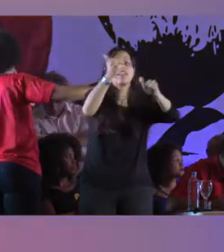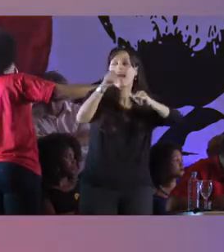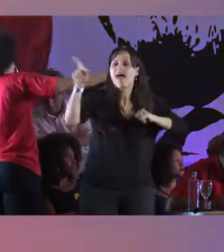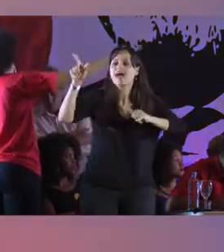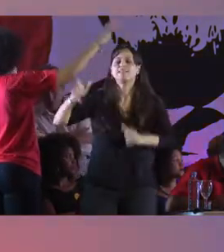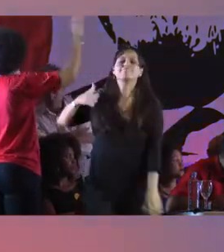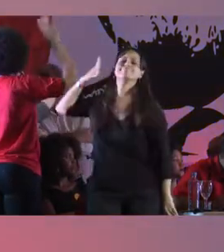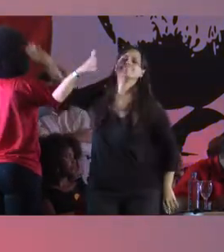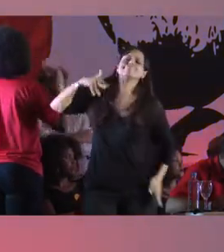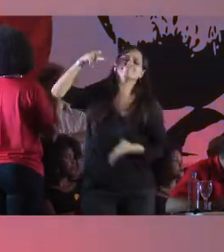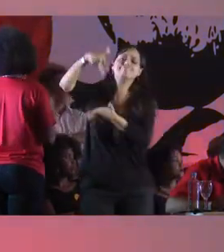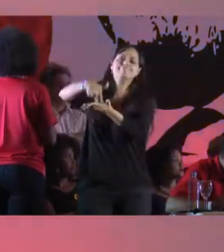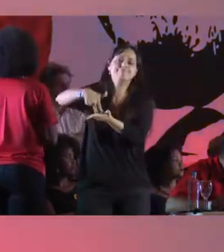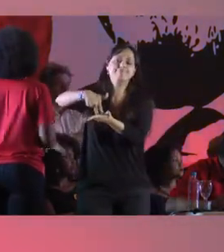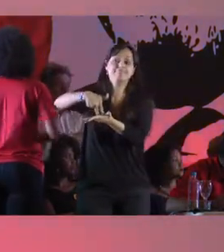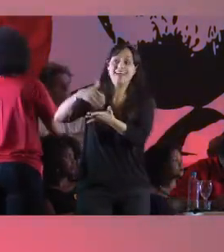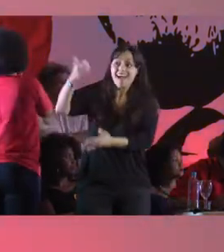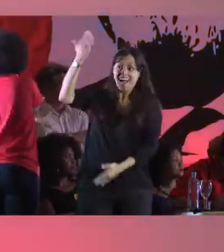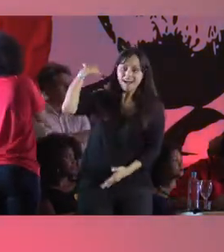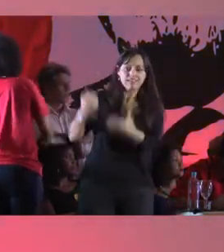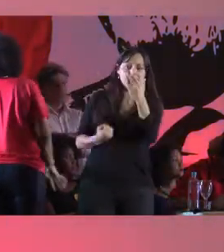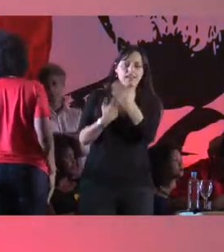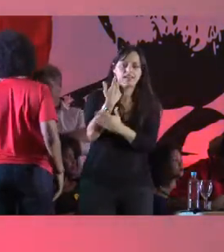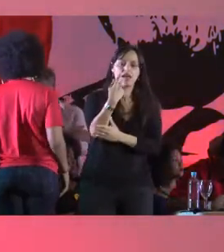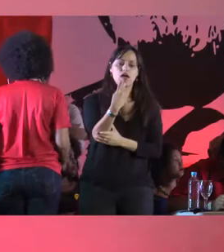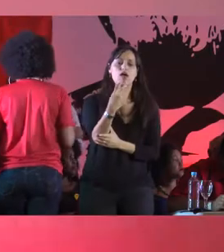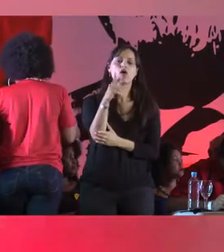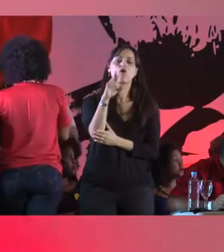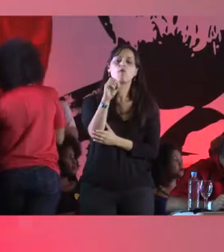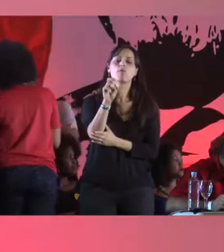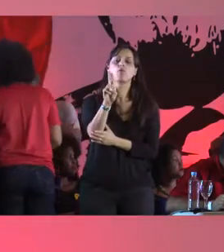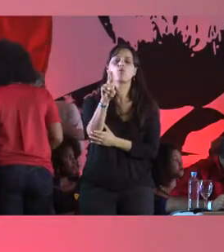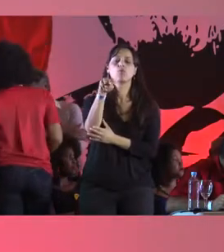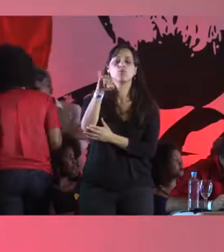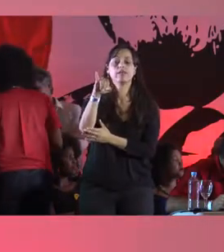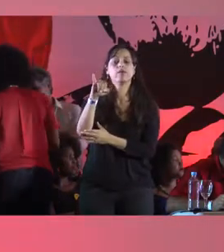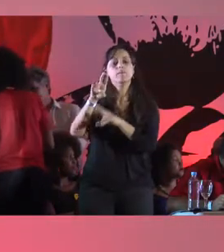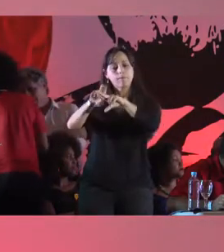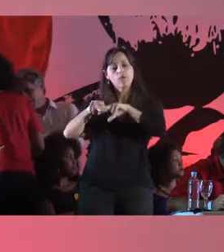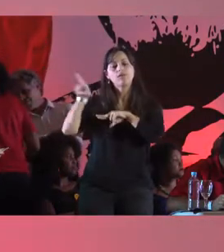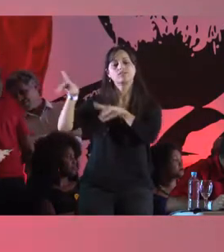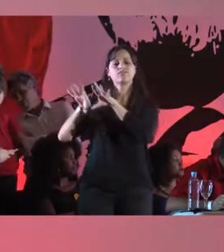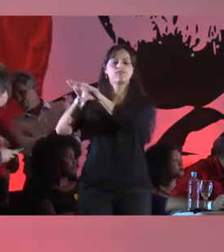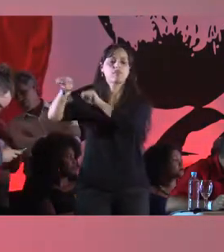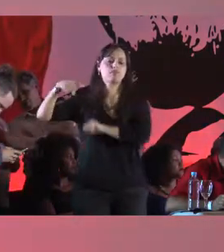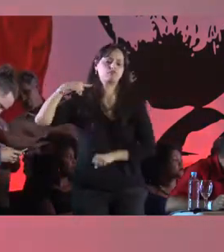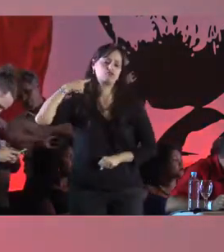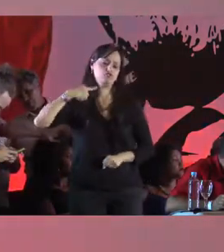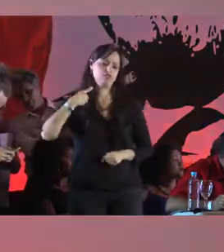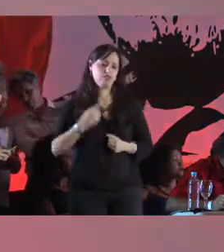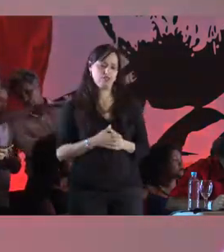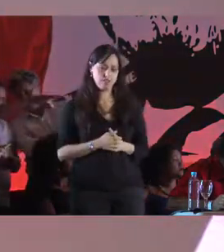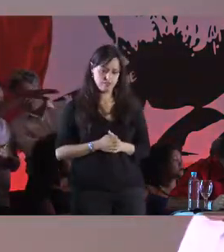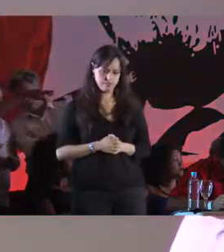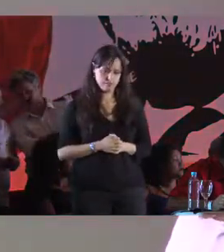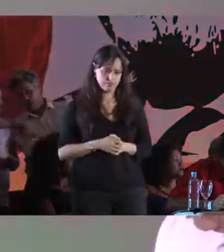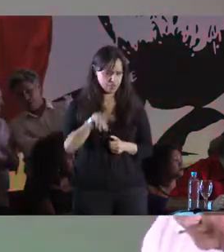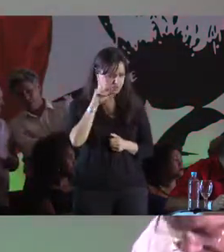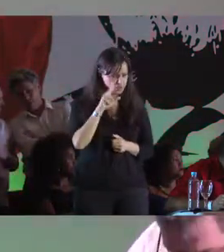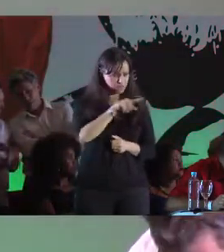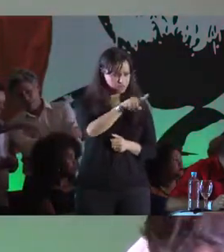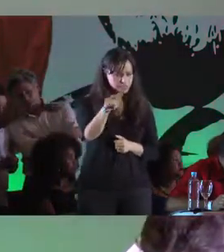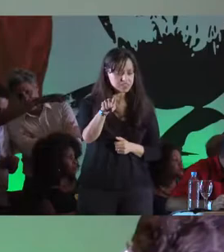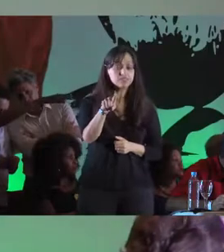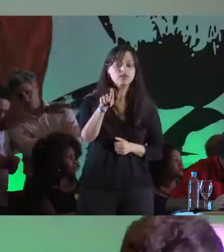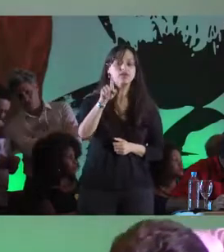ProUni. Eu não sei se vocês sabem que a semana retrasada, nos Estados Unidos, uma brasileira